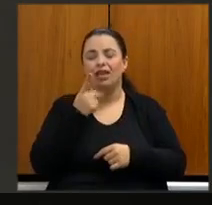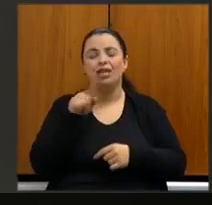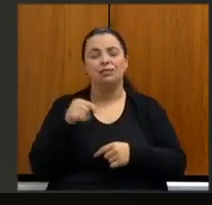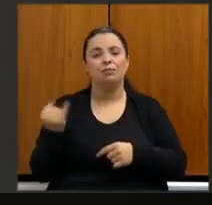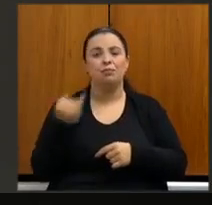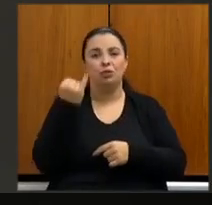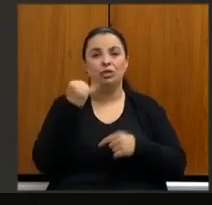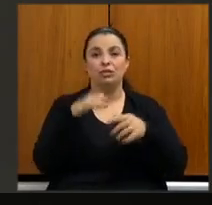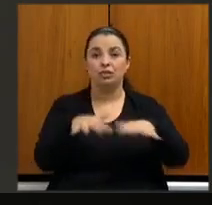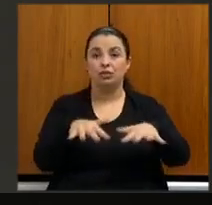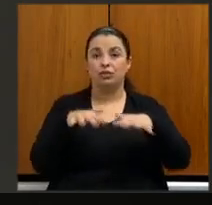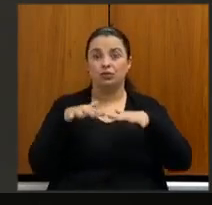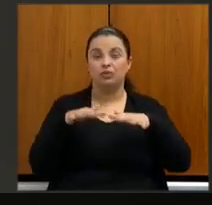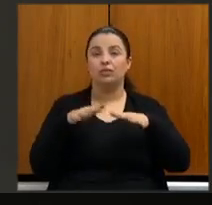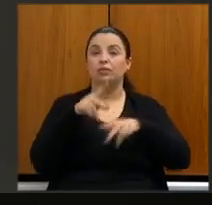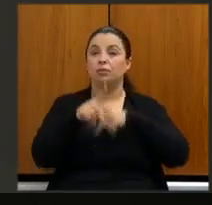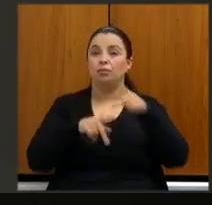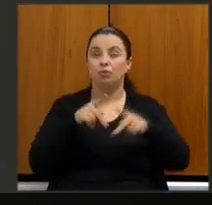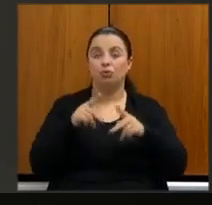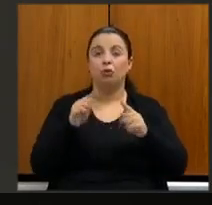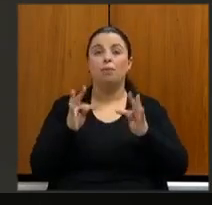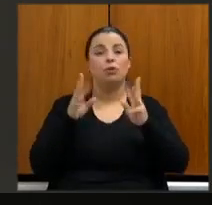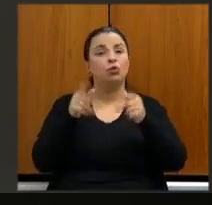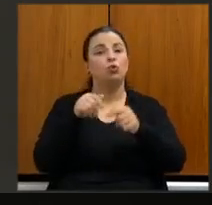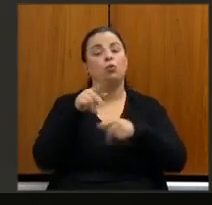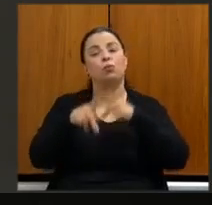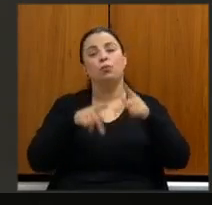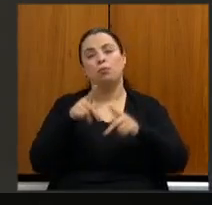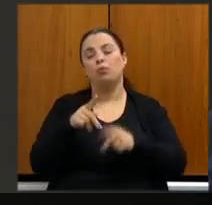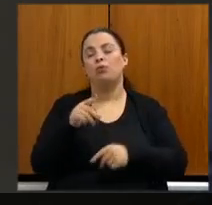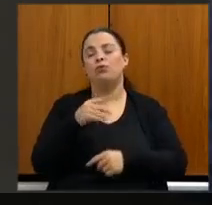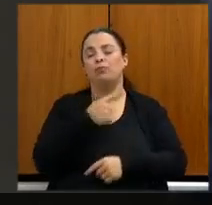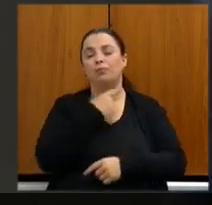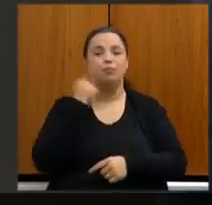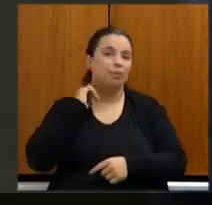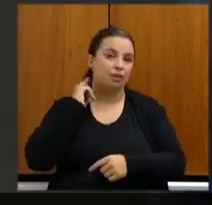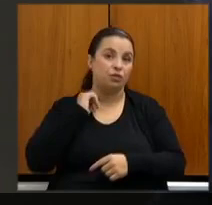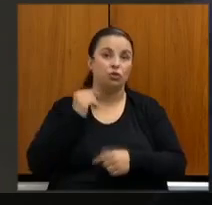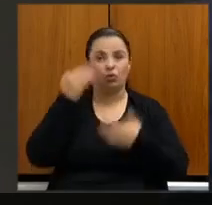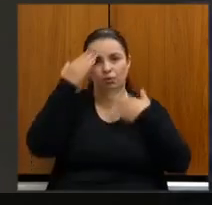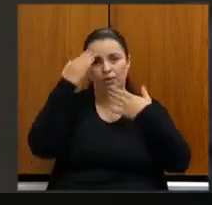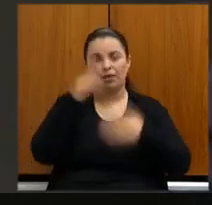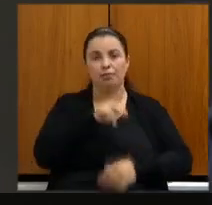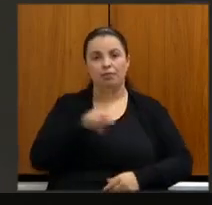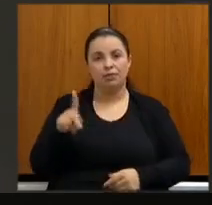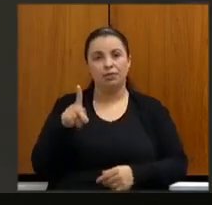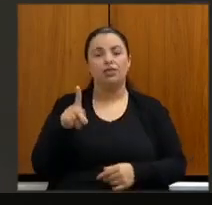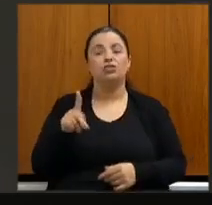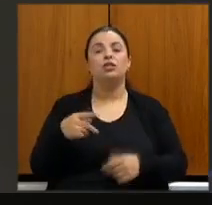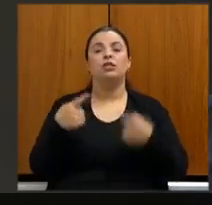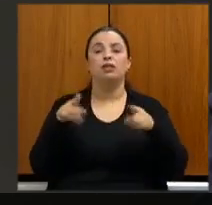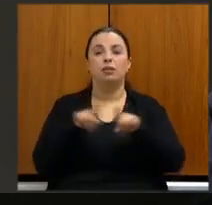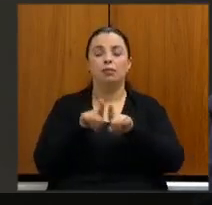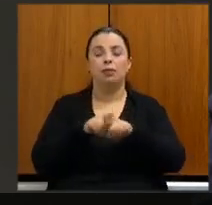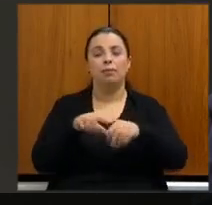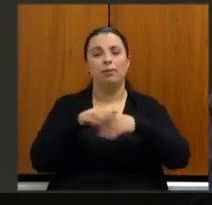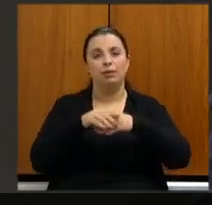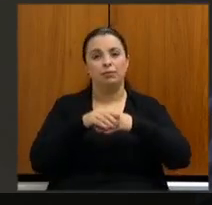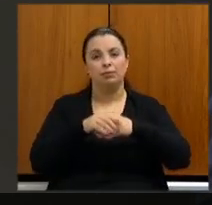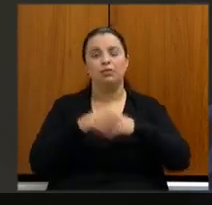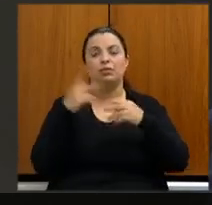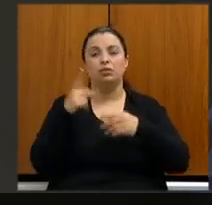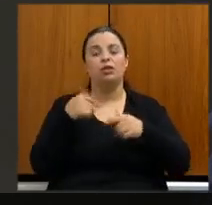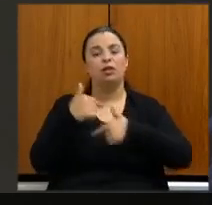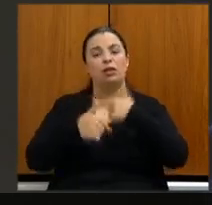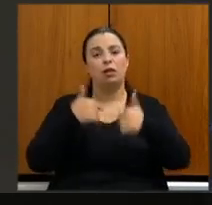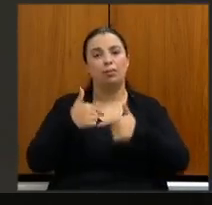audiência pública que para toda a sociedade mineira obrigada a presidenta pelo espaço e parabenizando vossa excelência pelo excelente trabalho